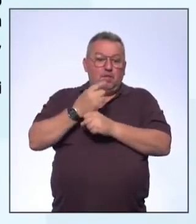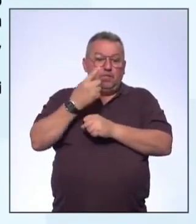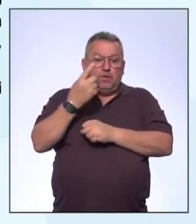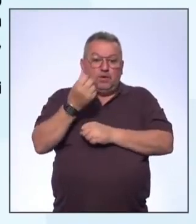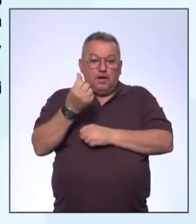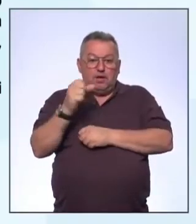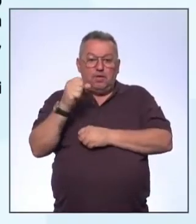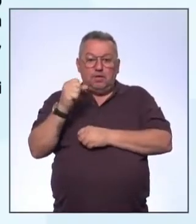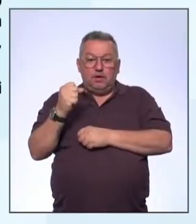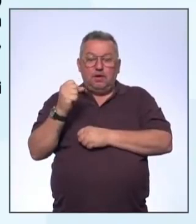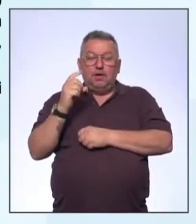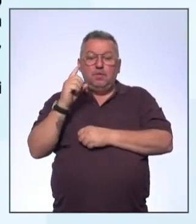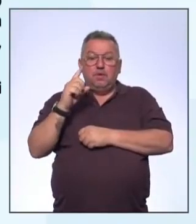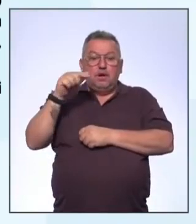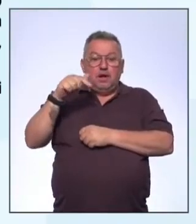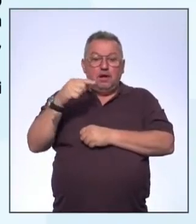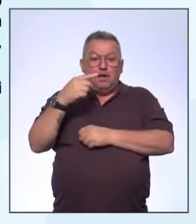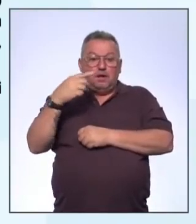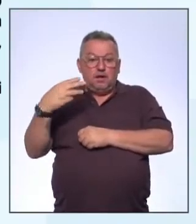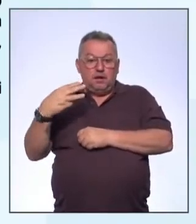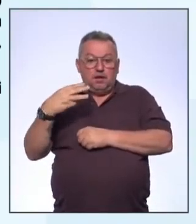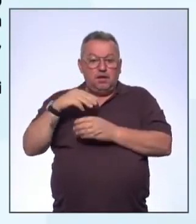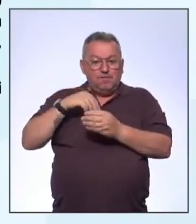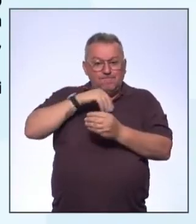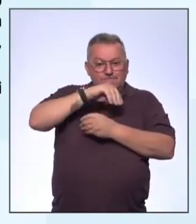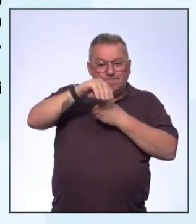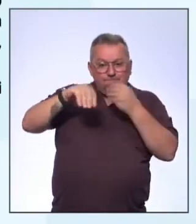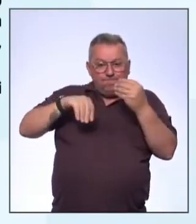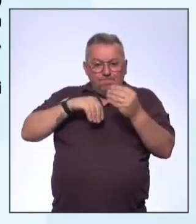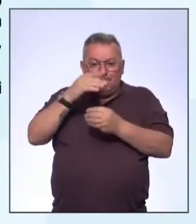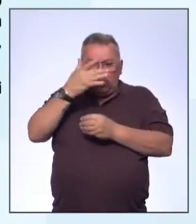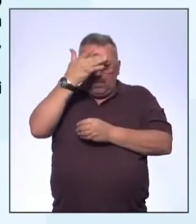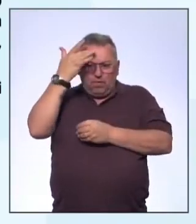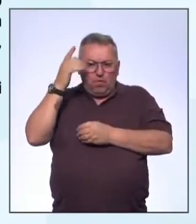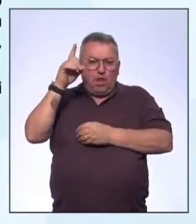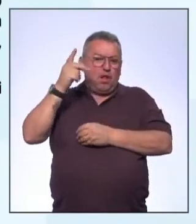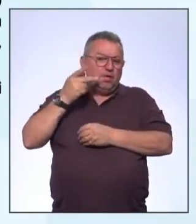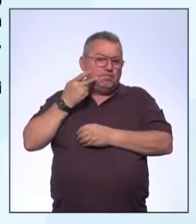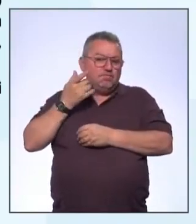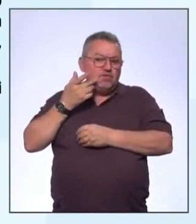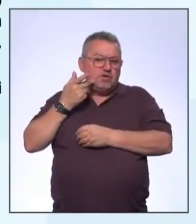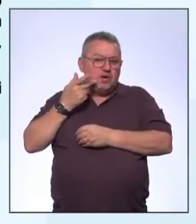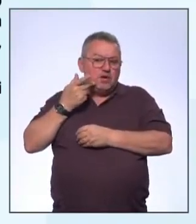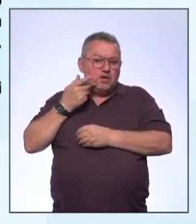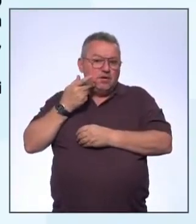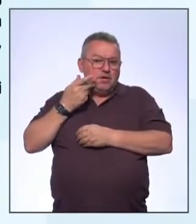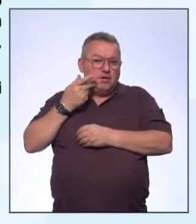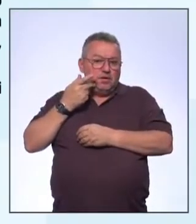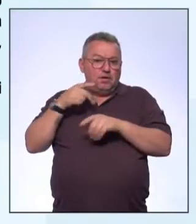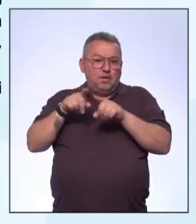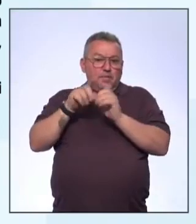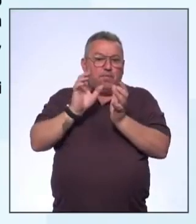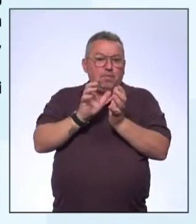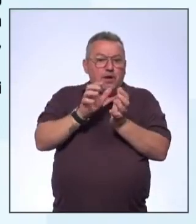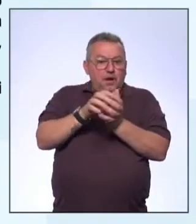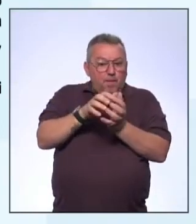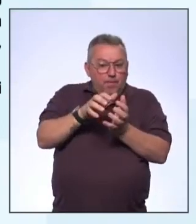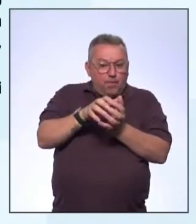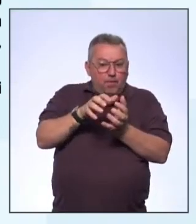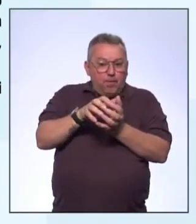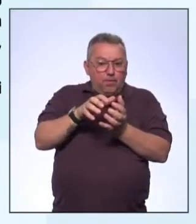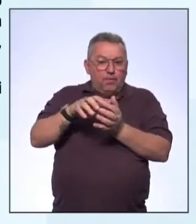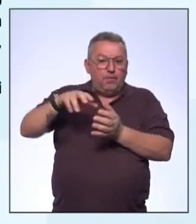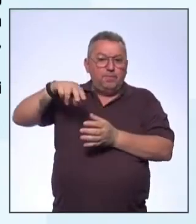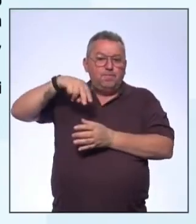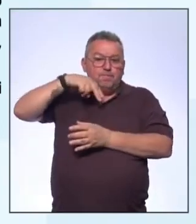1683 e 1713, envolvendo os nativos, olha só, do Ceará, Pernambuco,